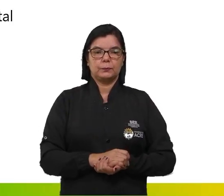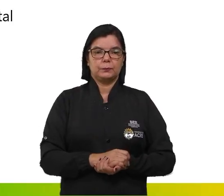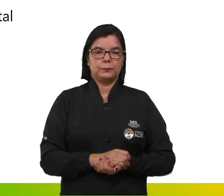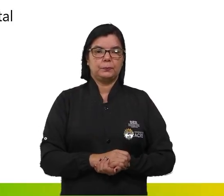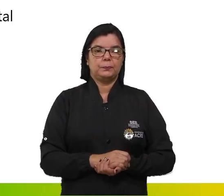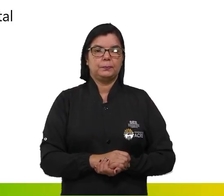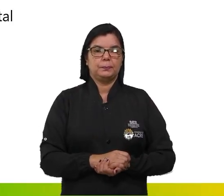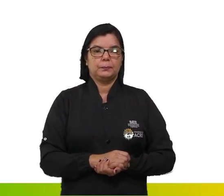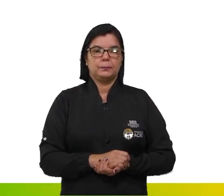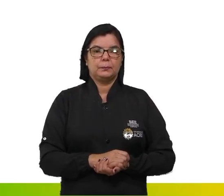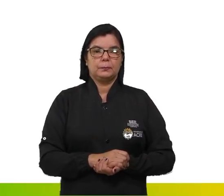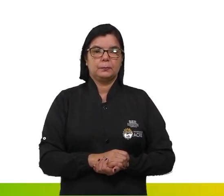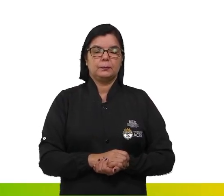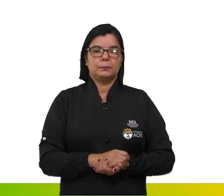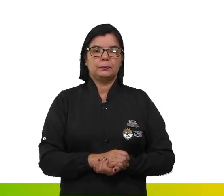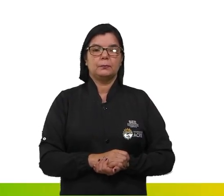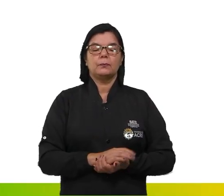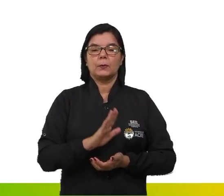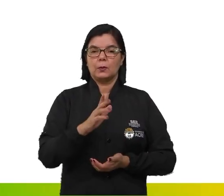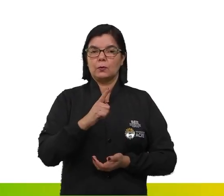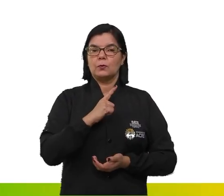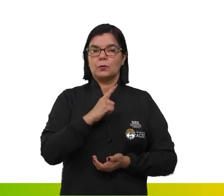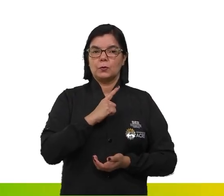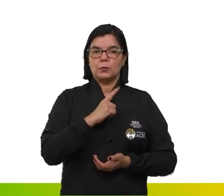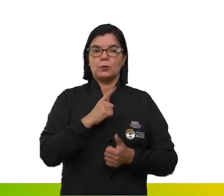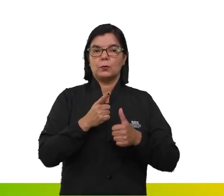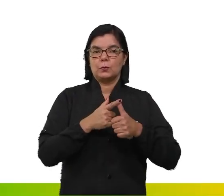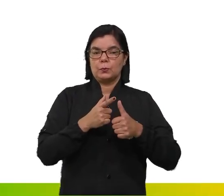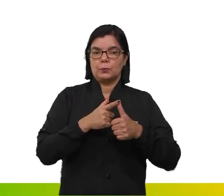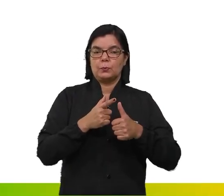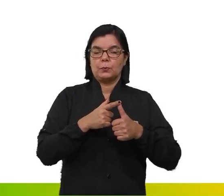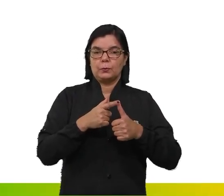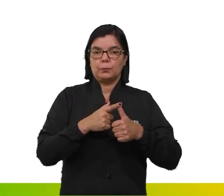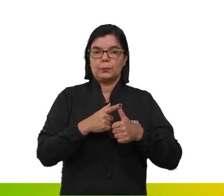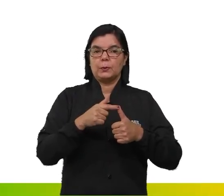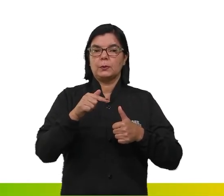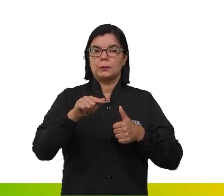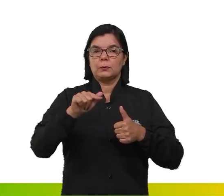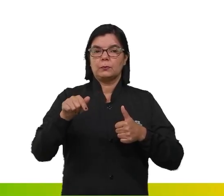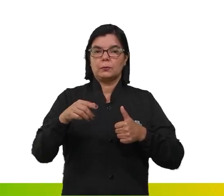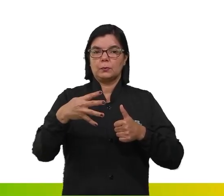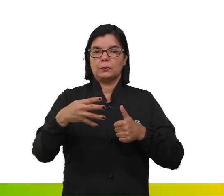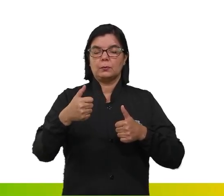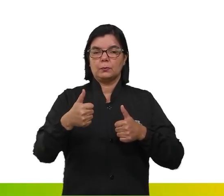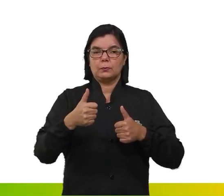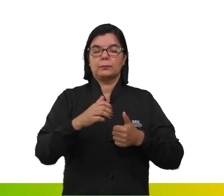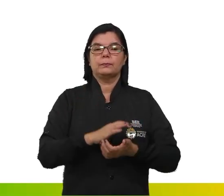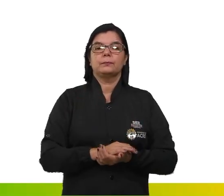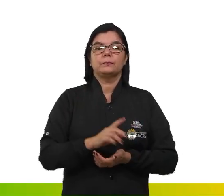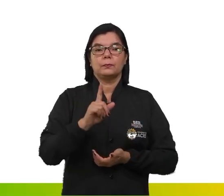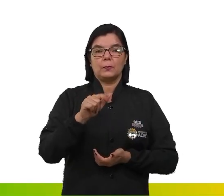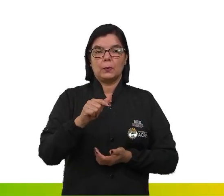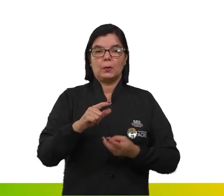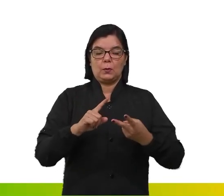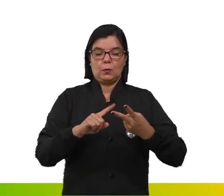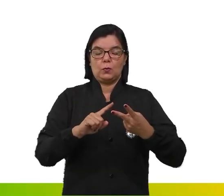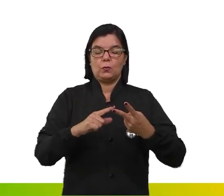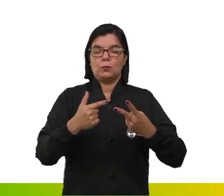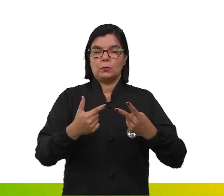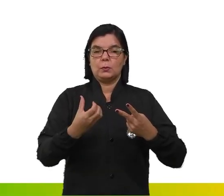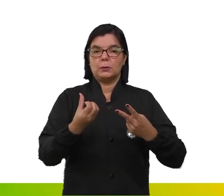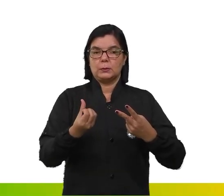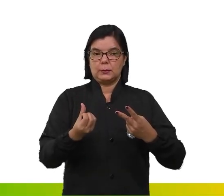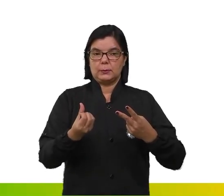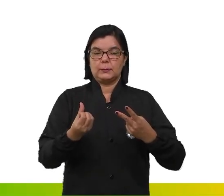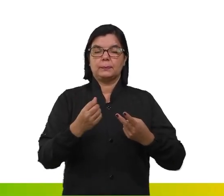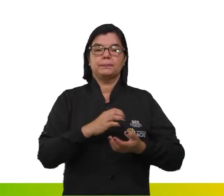6 acres, né? Nós já temos, então, o primeiro terreno é isso aqui e o segundo terreno, 6